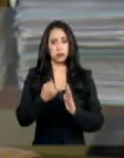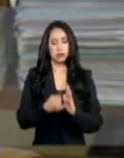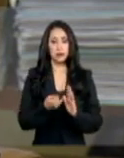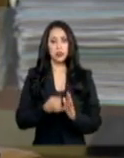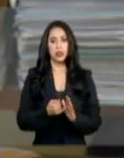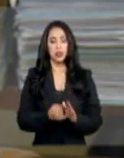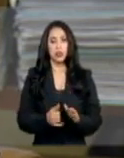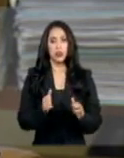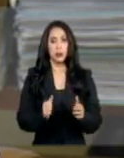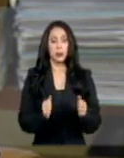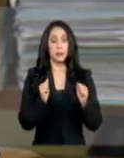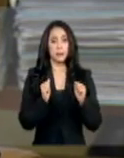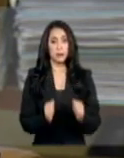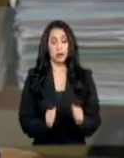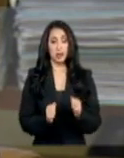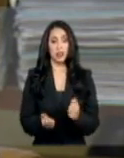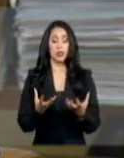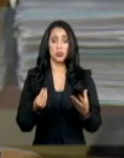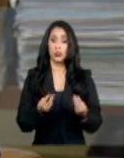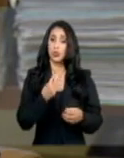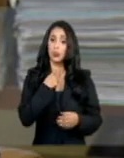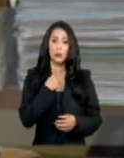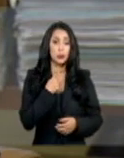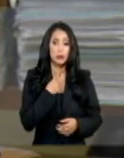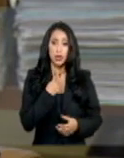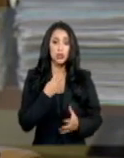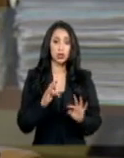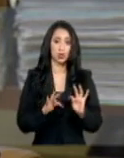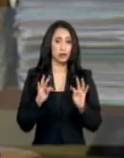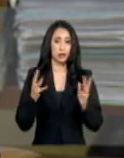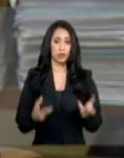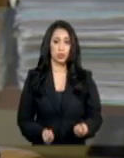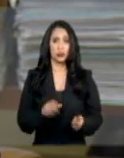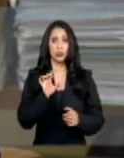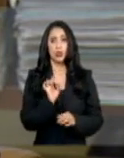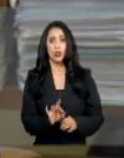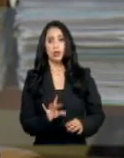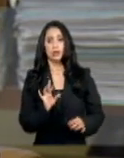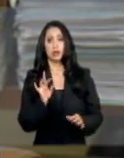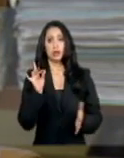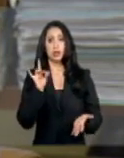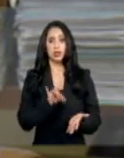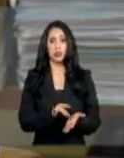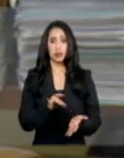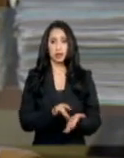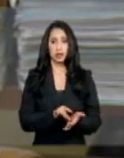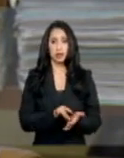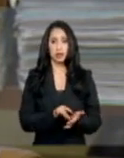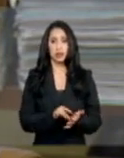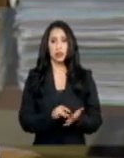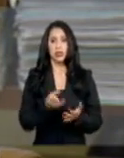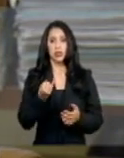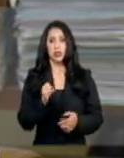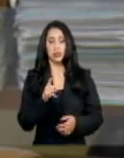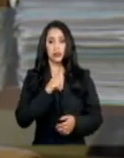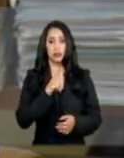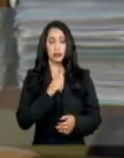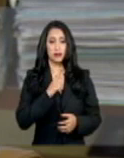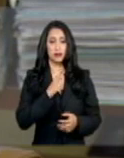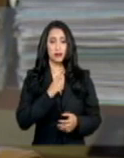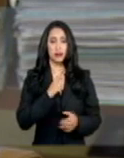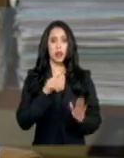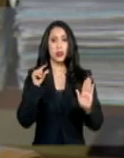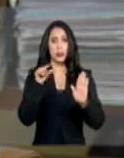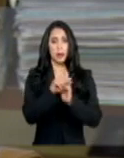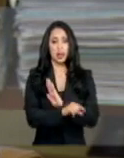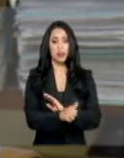podendo muito não pode tudo eis que ele é somente ilícito atuar é o que diz o parágrafo 1º do artigo